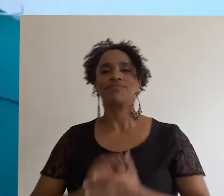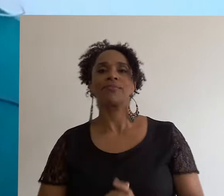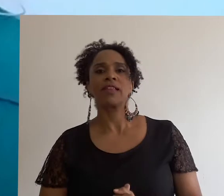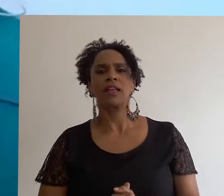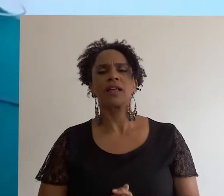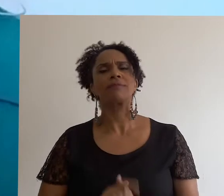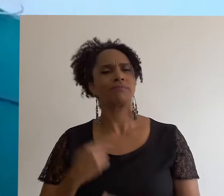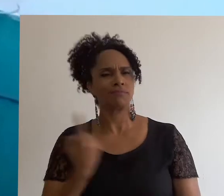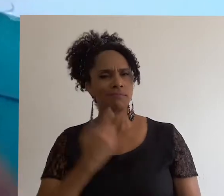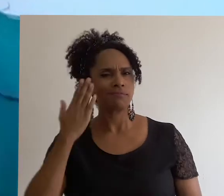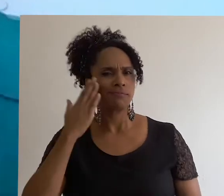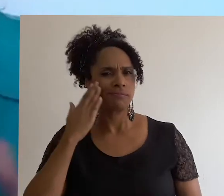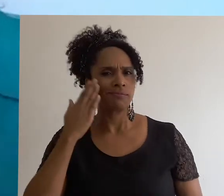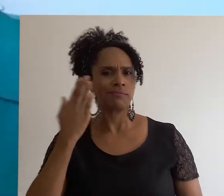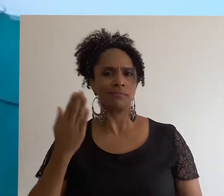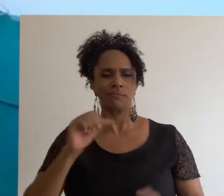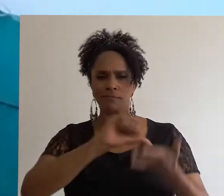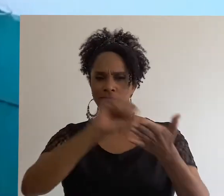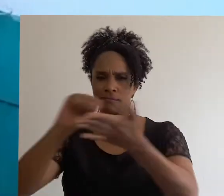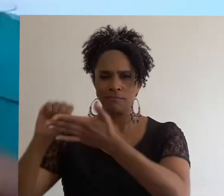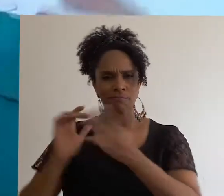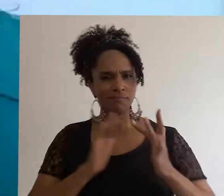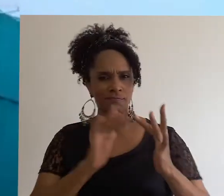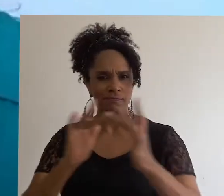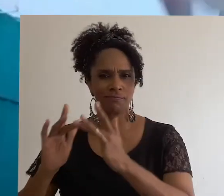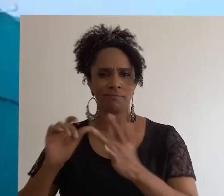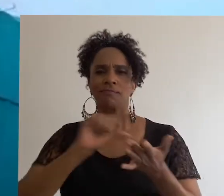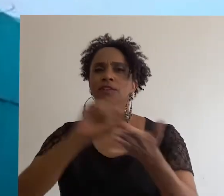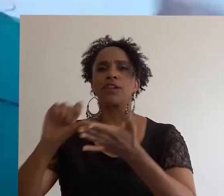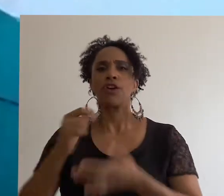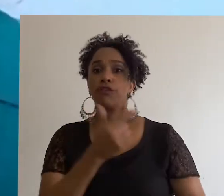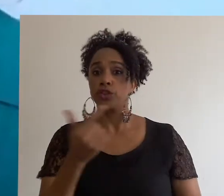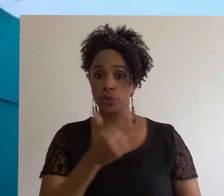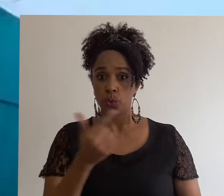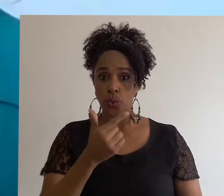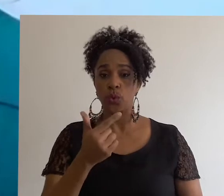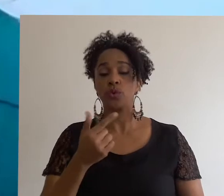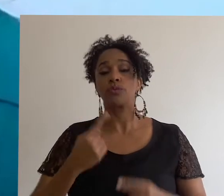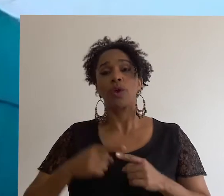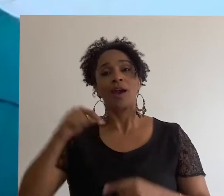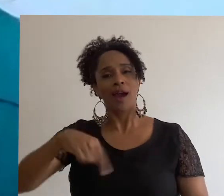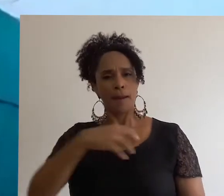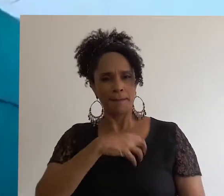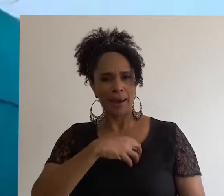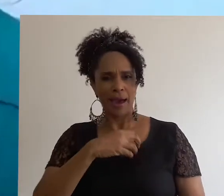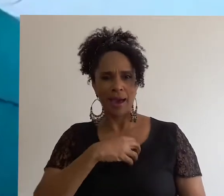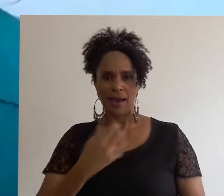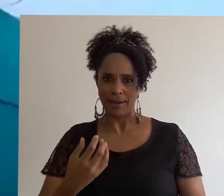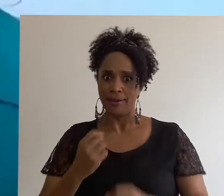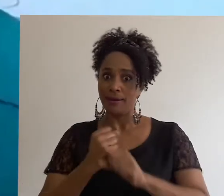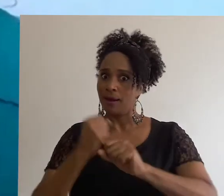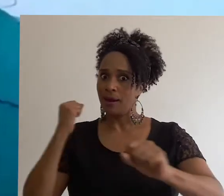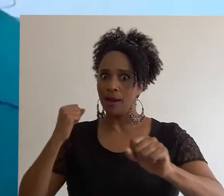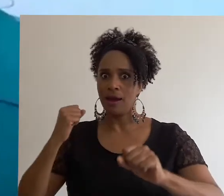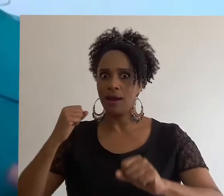característica marcante do IFBA, né? Está aí em 22 campi, né? Em 26 dos 27 territórios do estado. Se eu estiver errado,